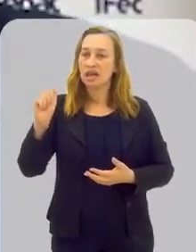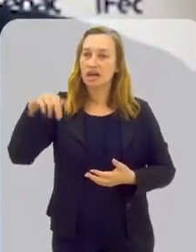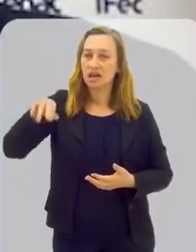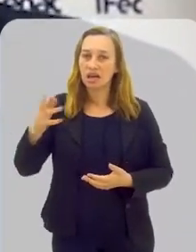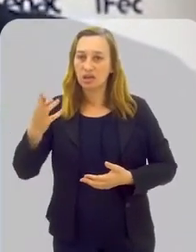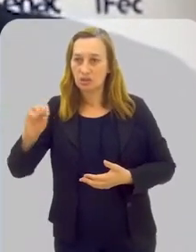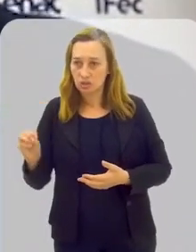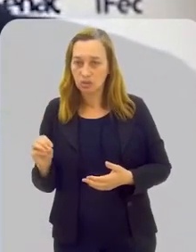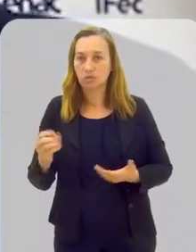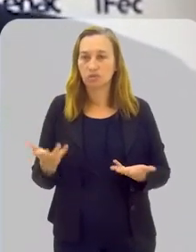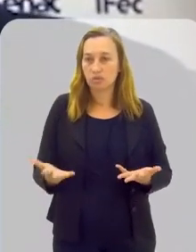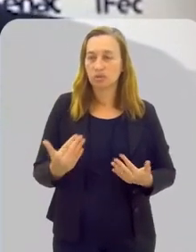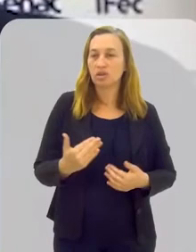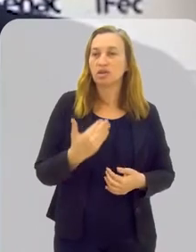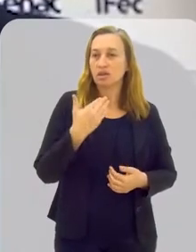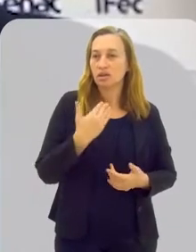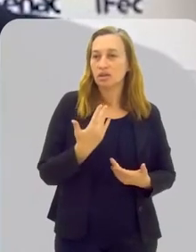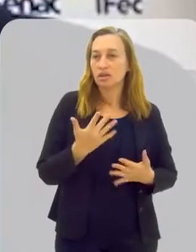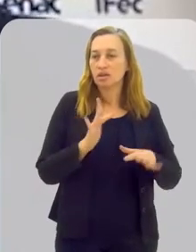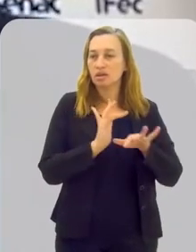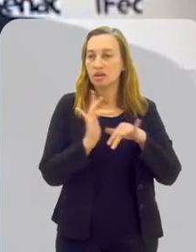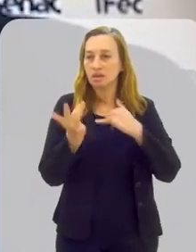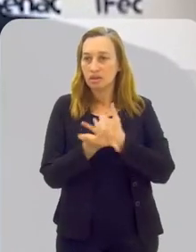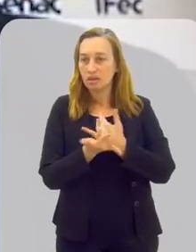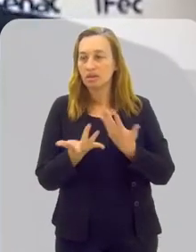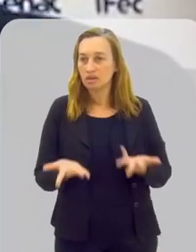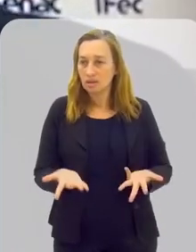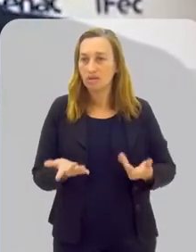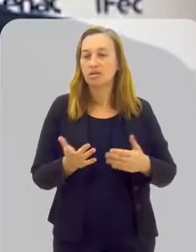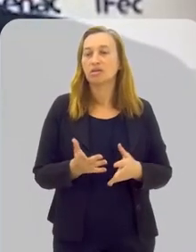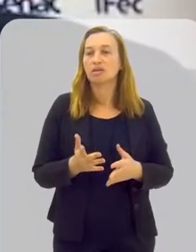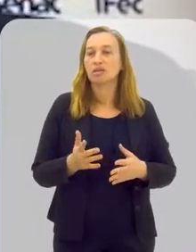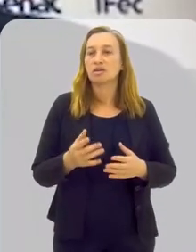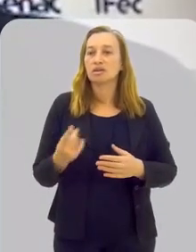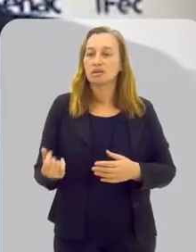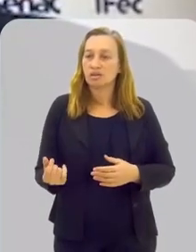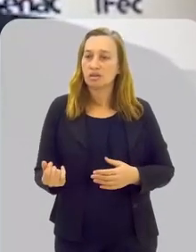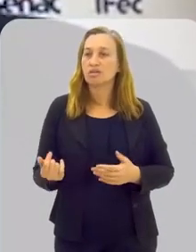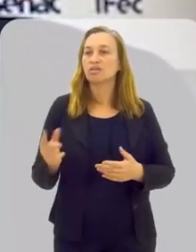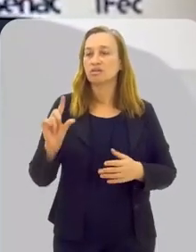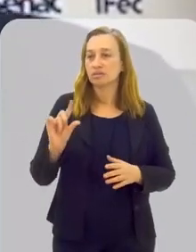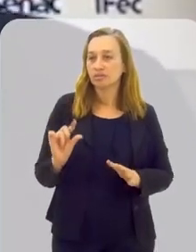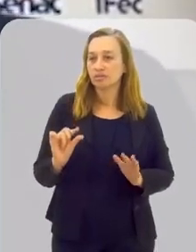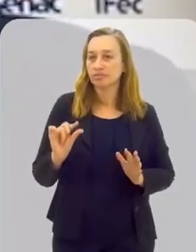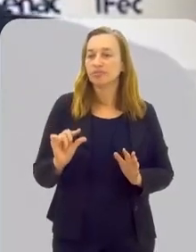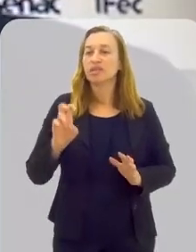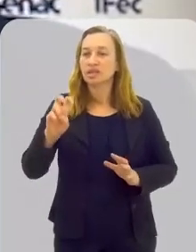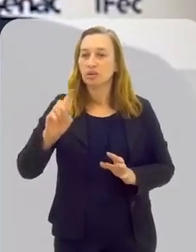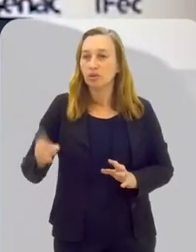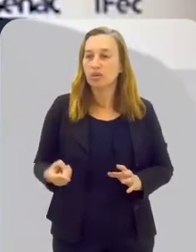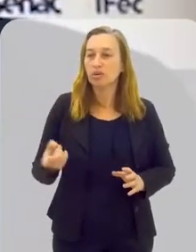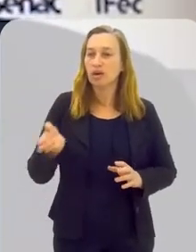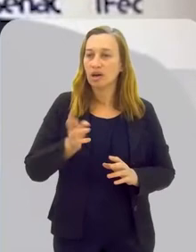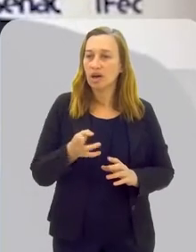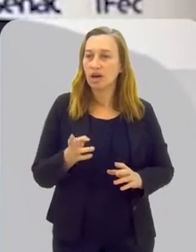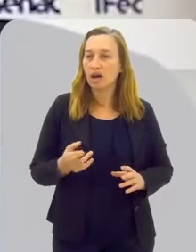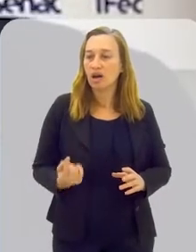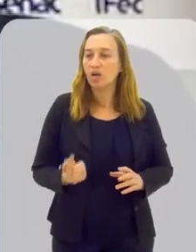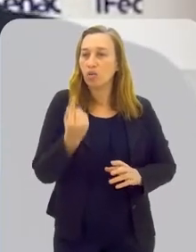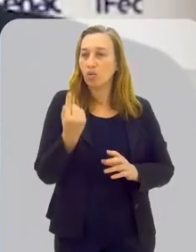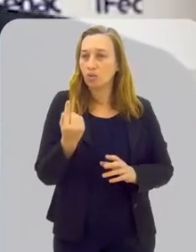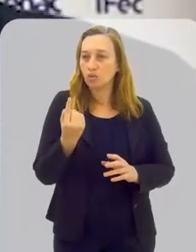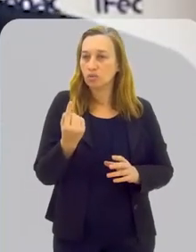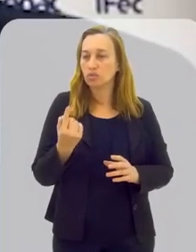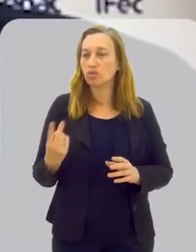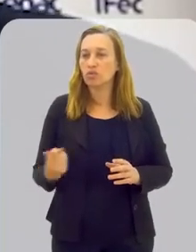que os shoppings tem feito com a gente eles têm nos Procurados e tem vendido as mídias de forma acostumar esse valor dos 5 mil